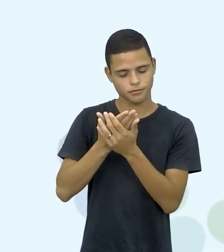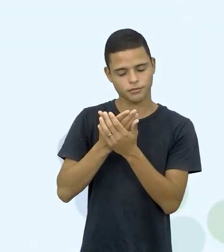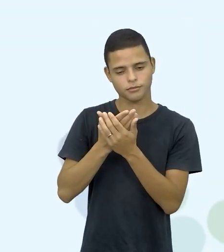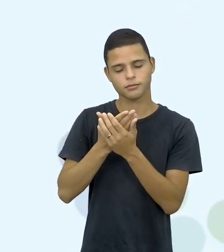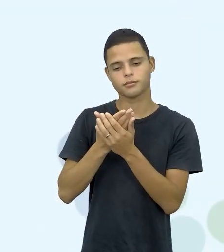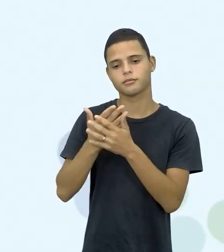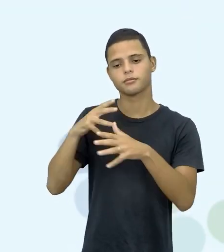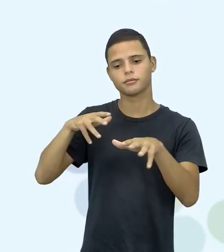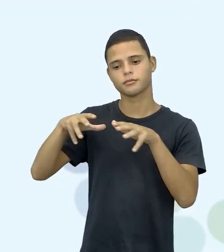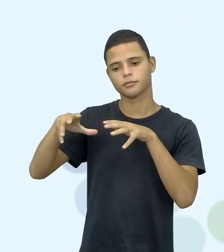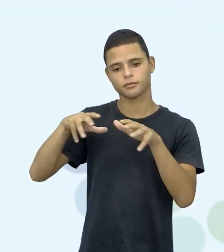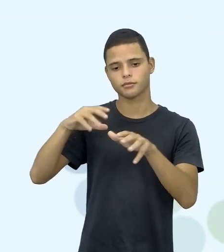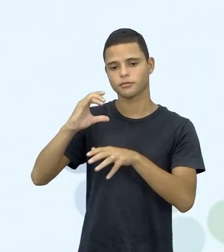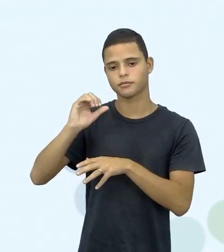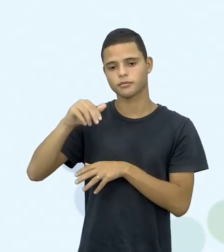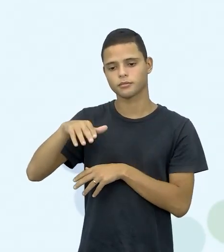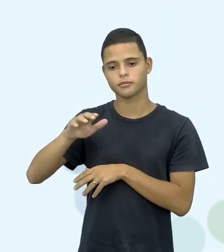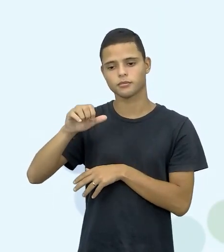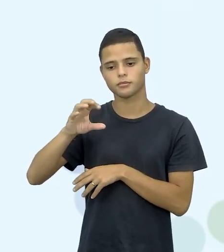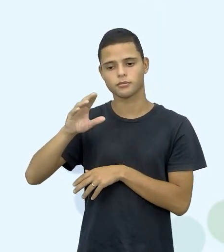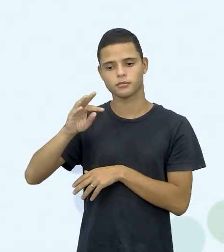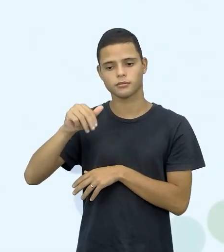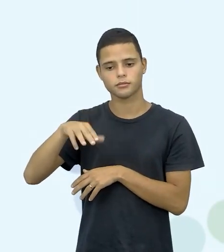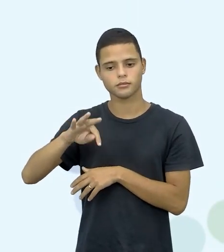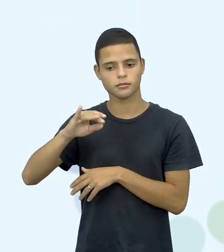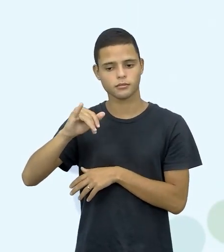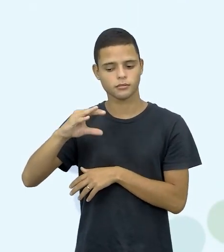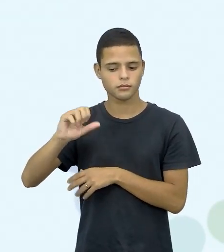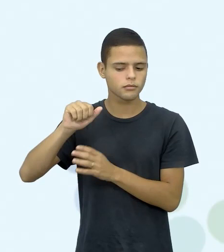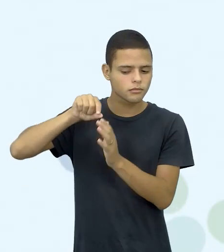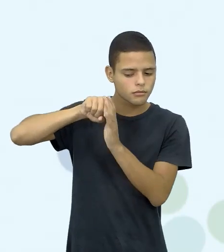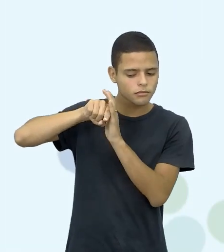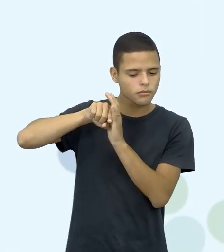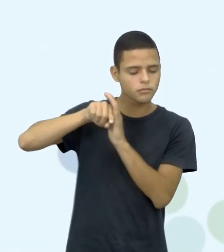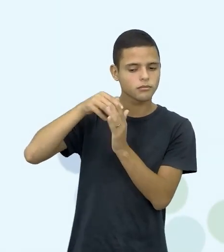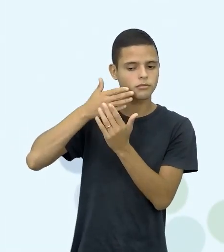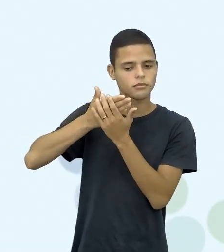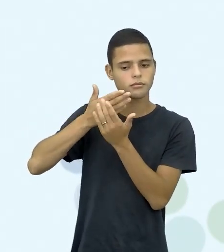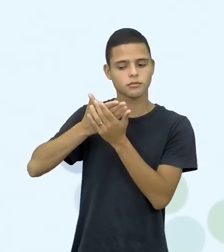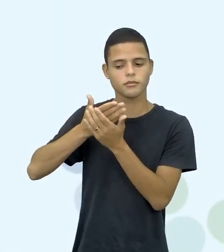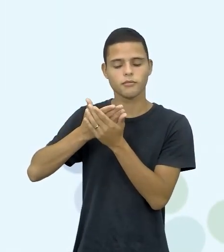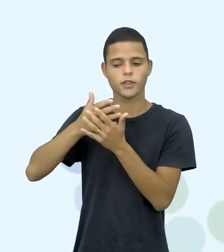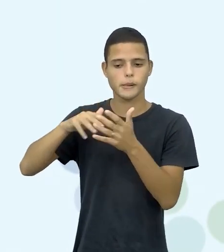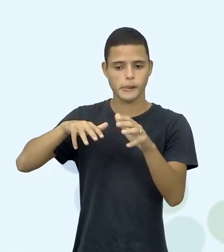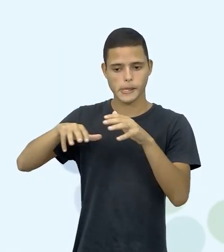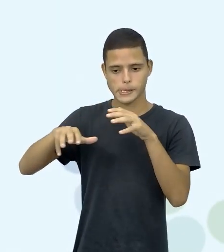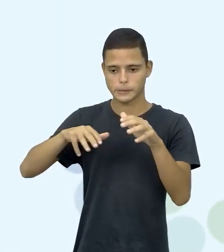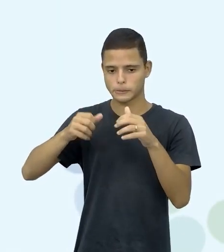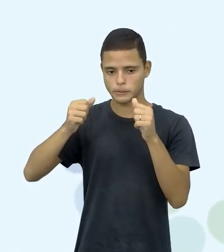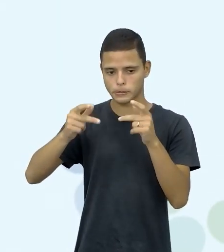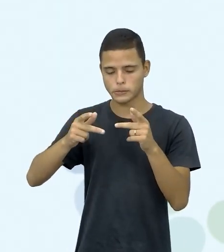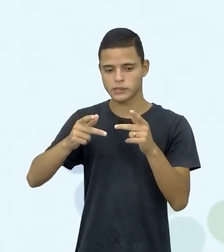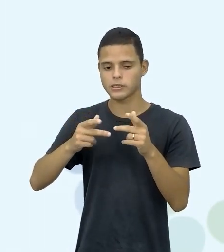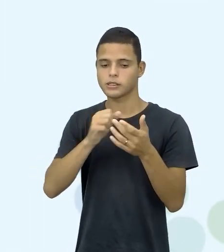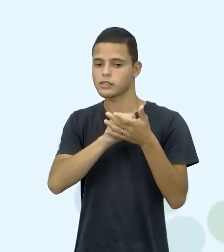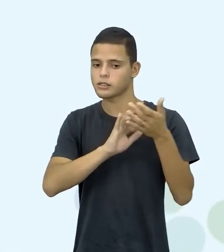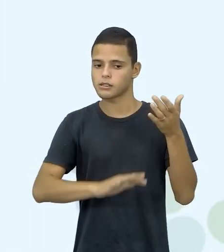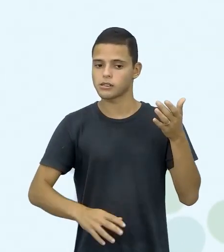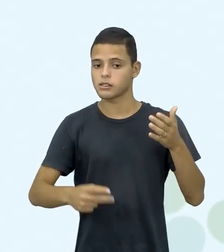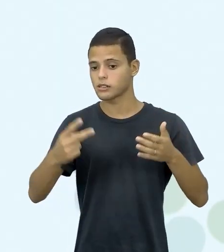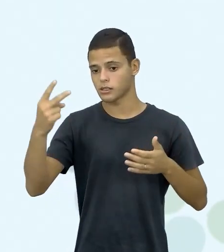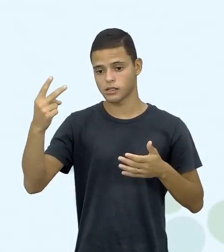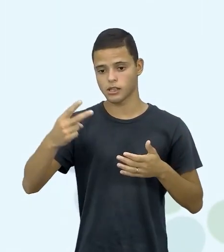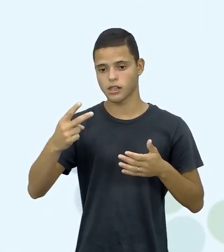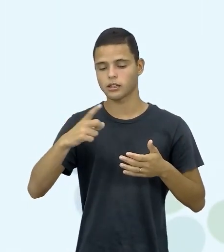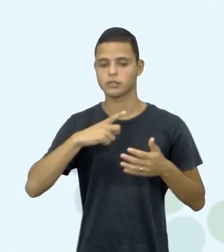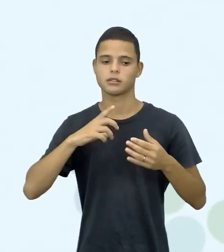movimento, a gente fala de velocidade, de espaço, de tempo, neste primeiro momento. E na atividade 2 a gente acrescenta mais uma grandeza,